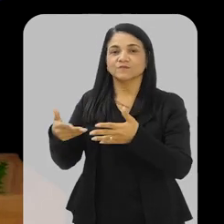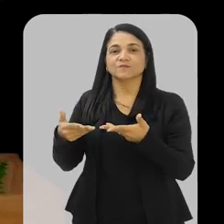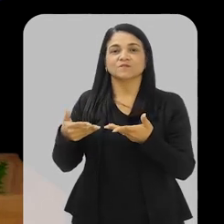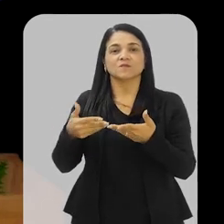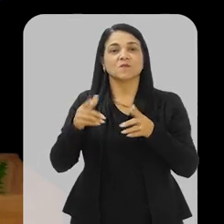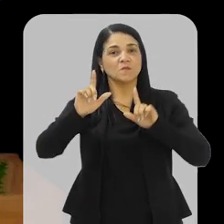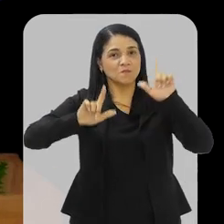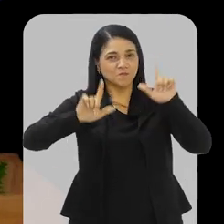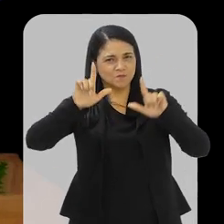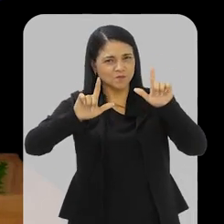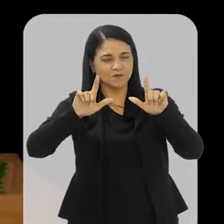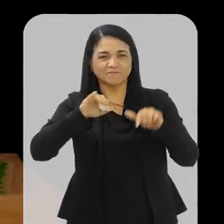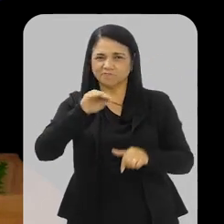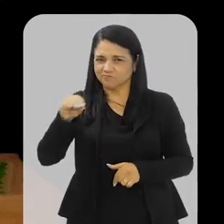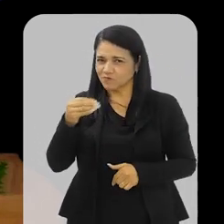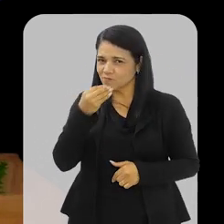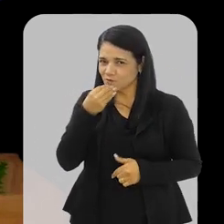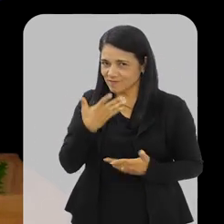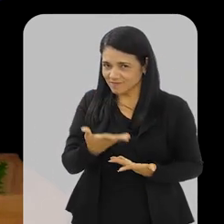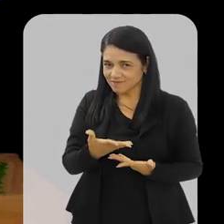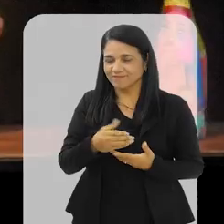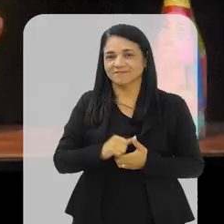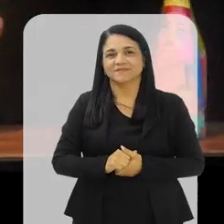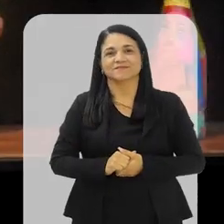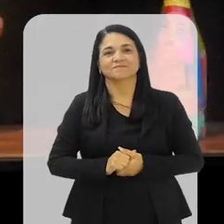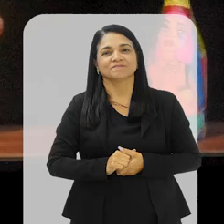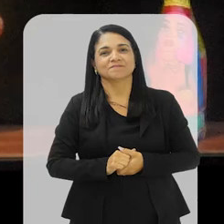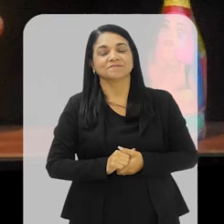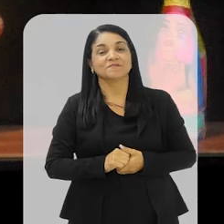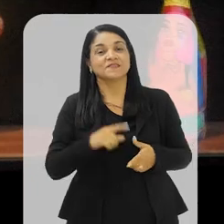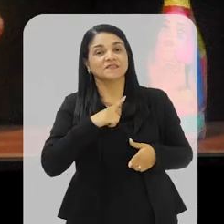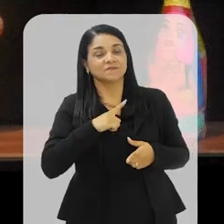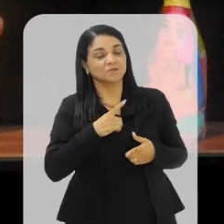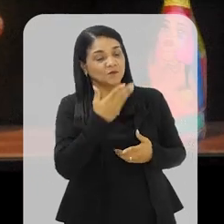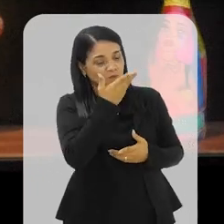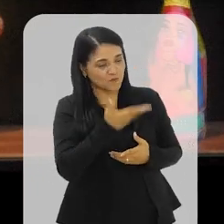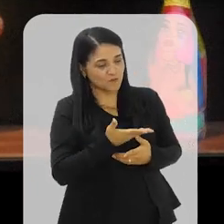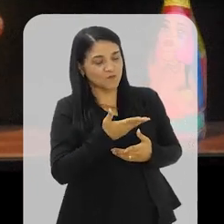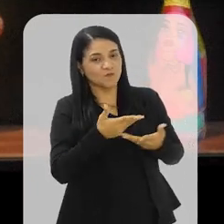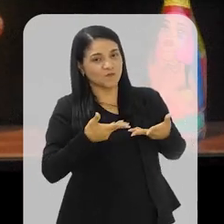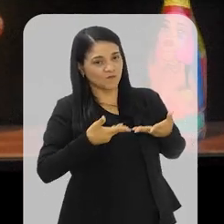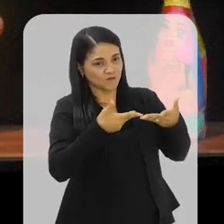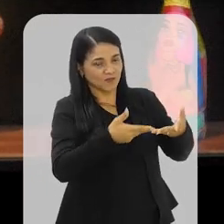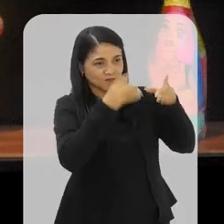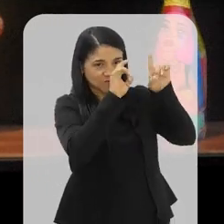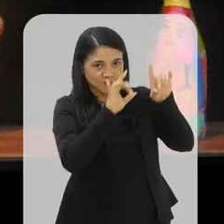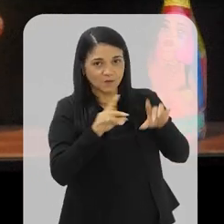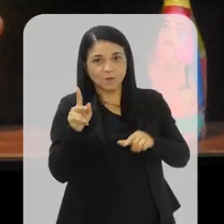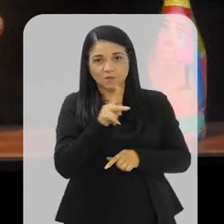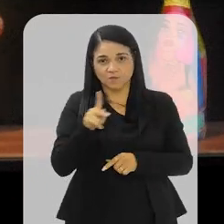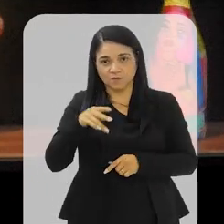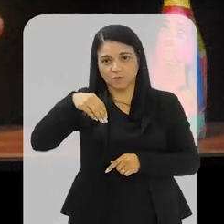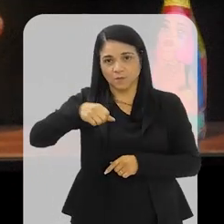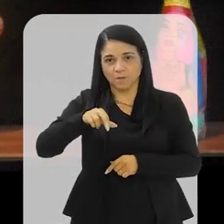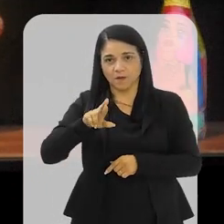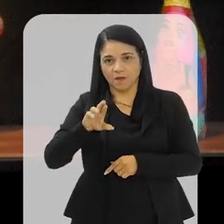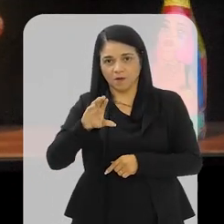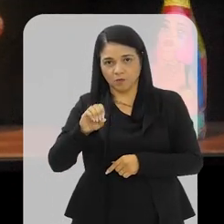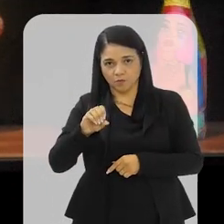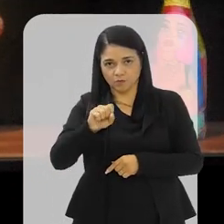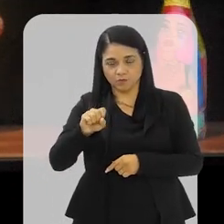um programa muito aproveito Maravilha temos também um convidado muito especial professor Marcos Vinícius